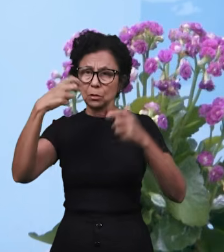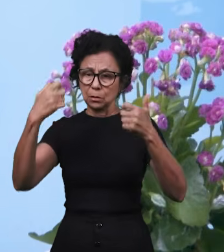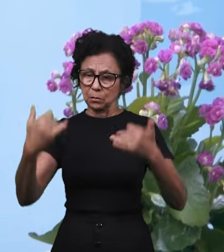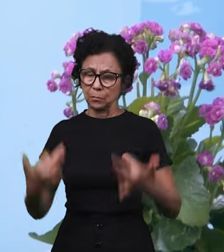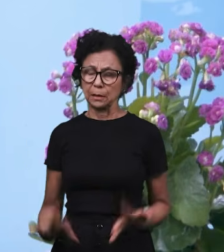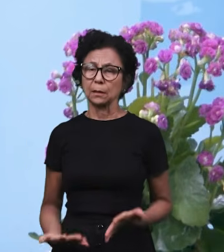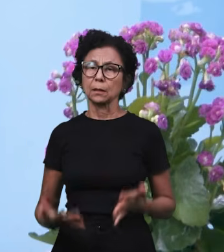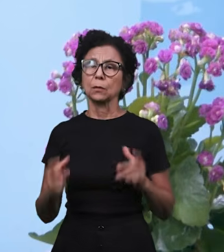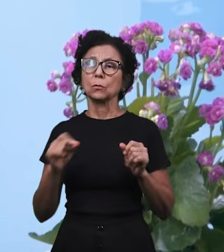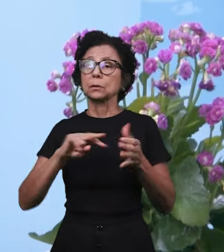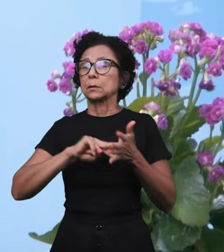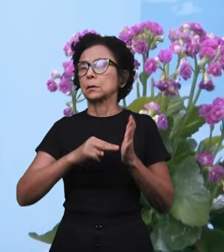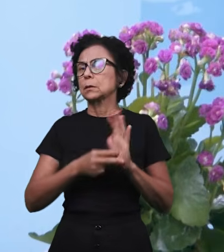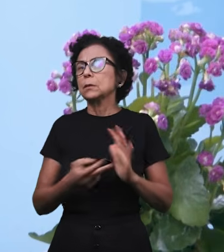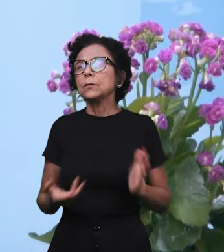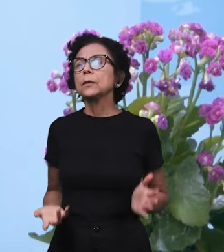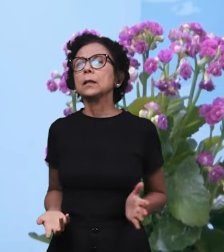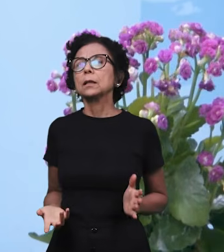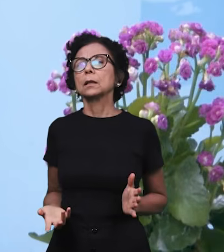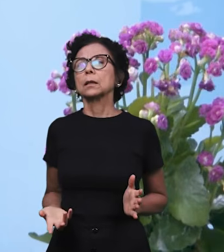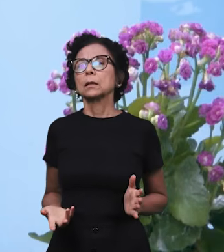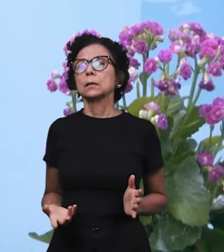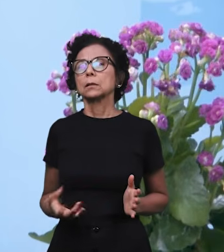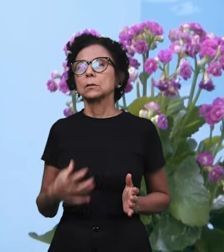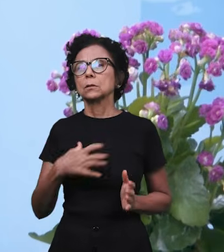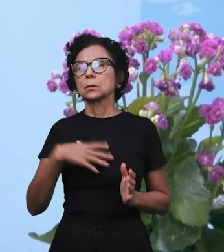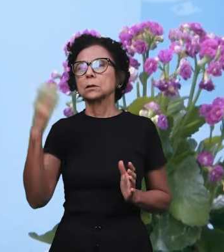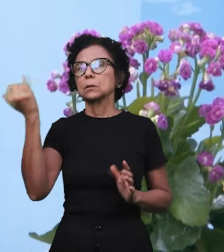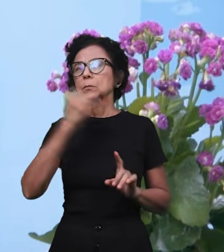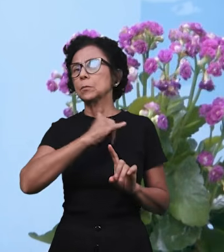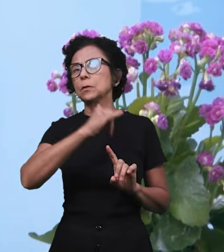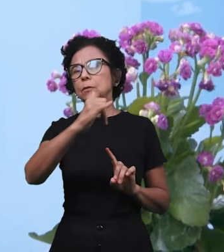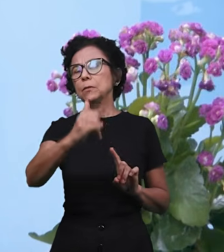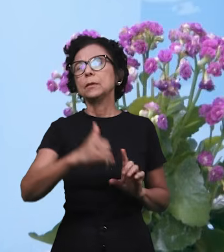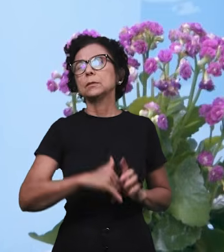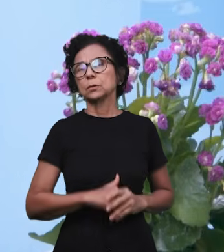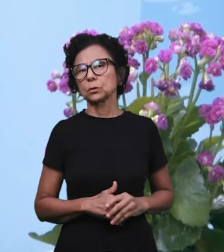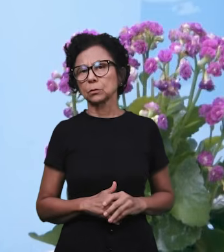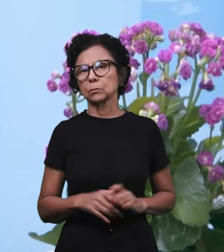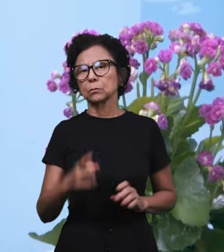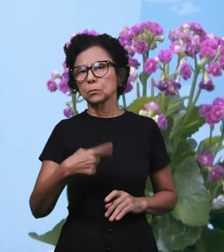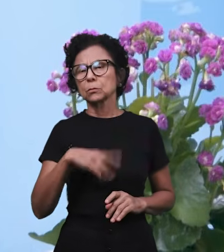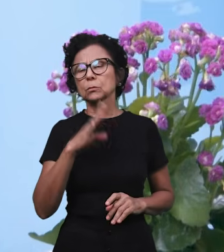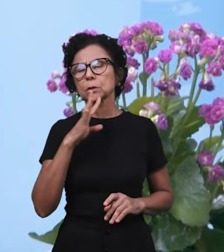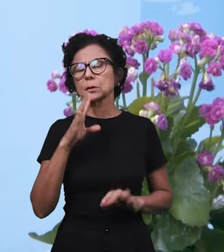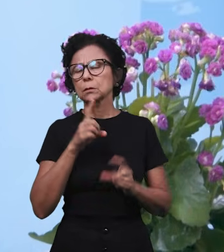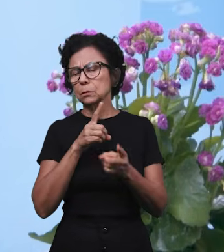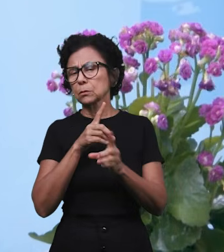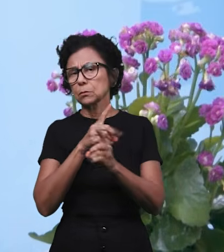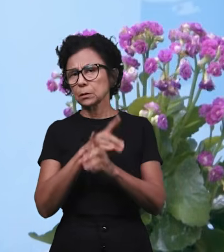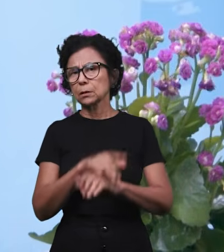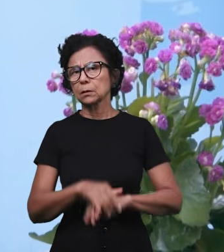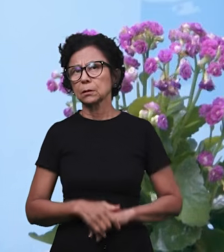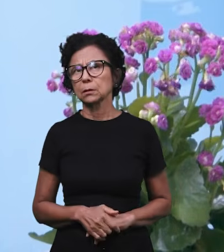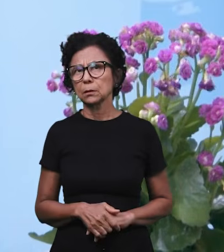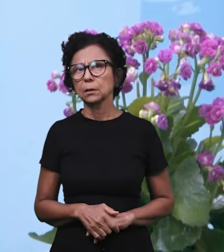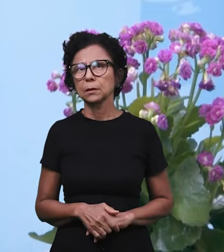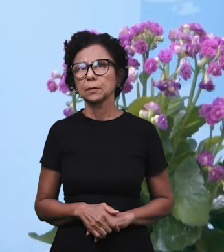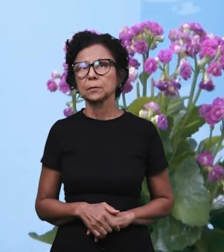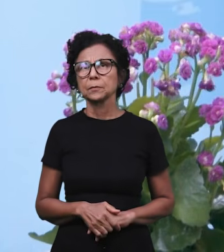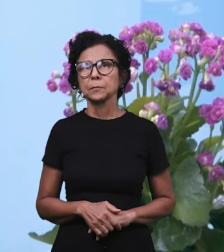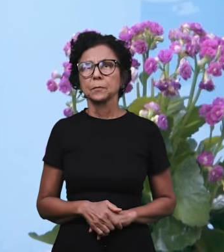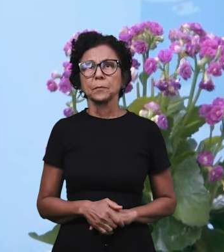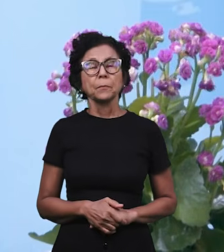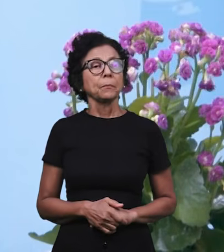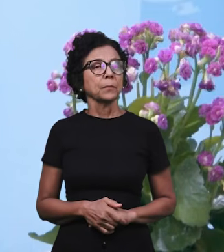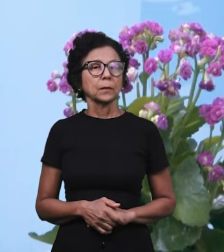isso. O sentido profético. Nós já estamos imersos, a gente conhece a doutrina, nós conhecemos a doutrina dessa obra.